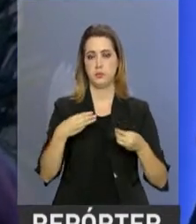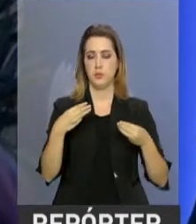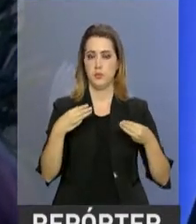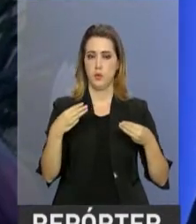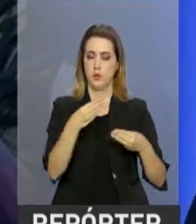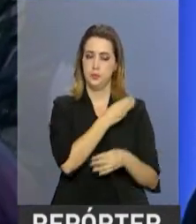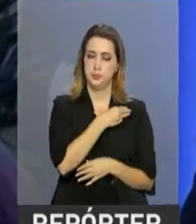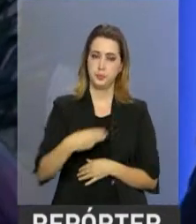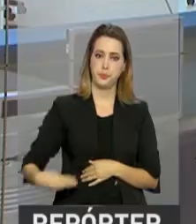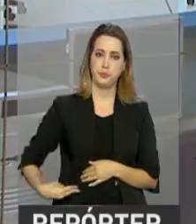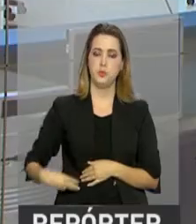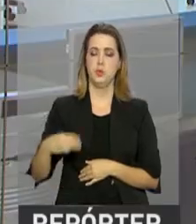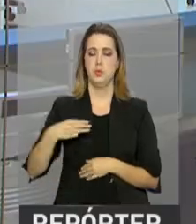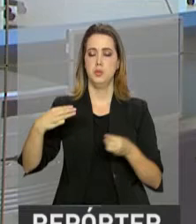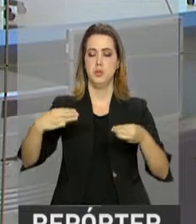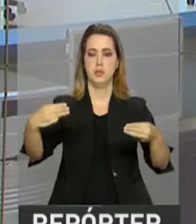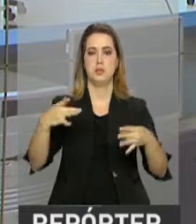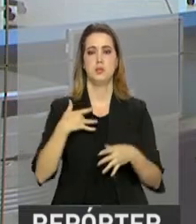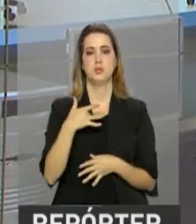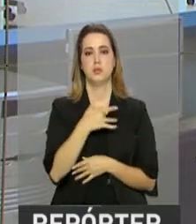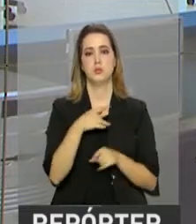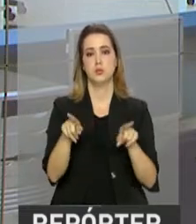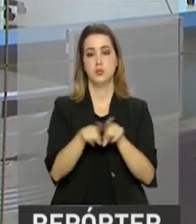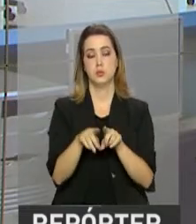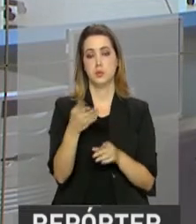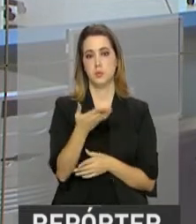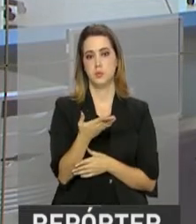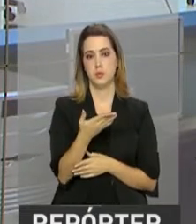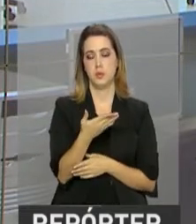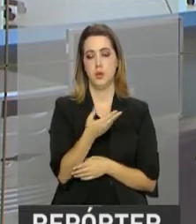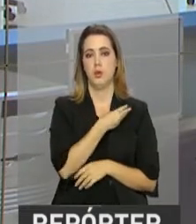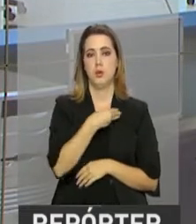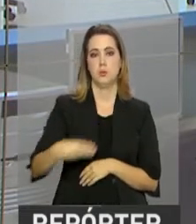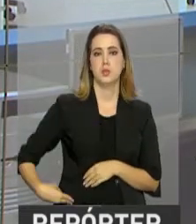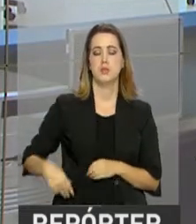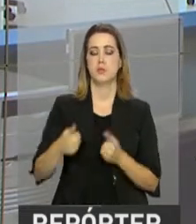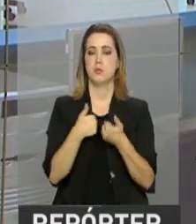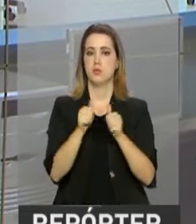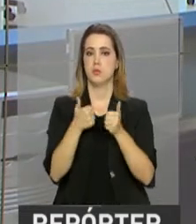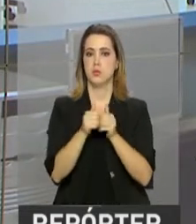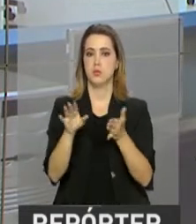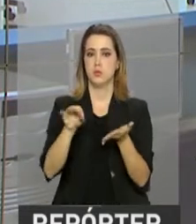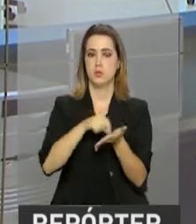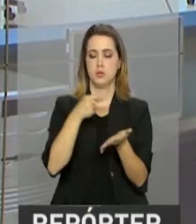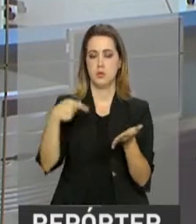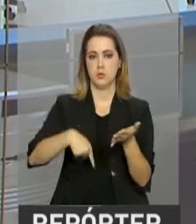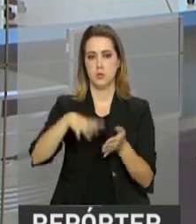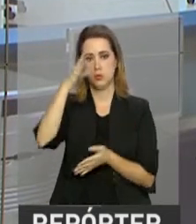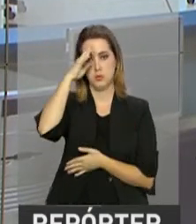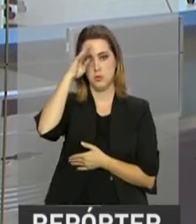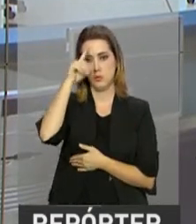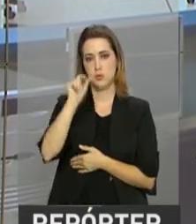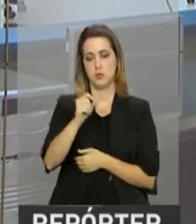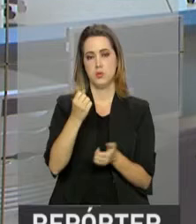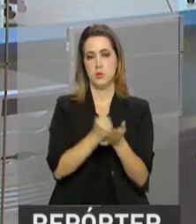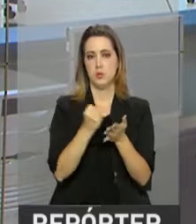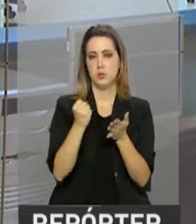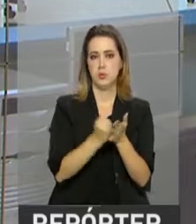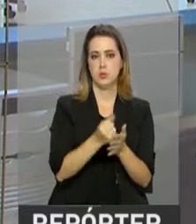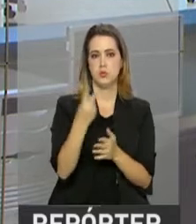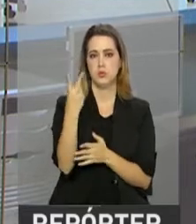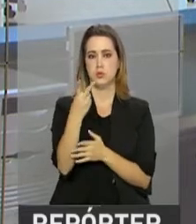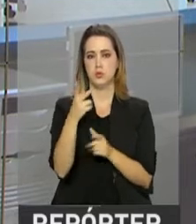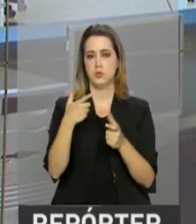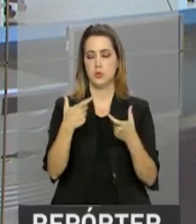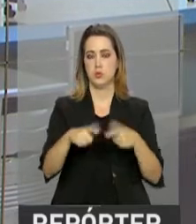secretário de Atenção à Saúde. E o ministro dos Transportes, Maurício Quintela, assinou nesta quarta-feira a prorrogação dos contratos de